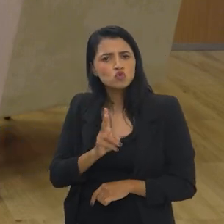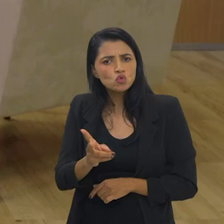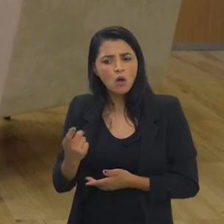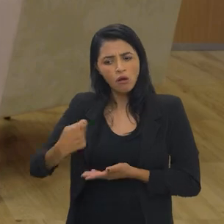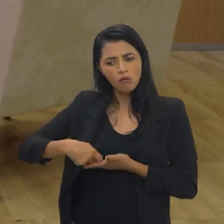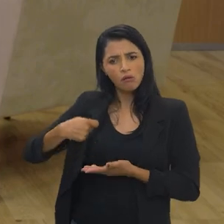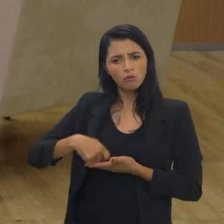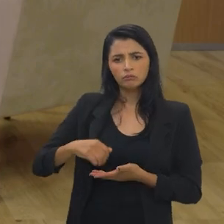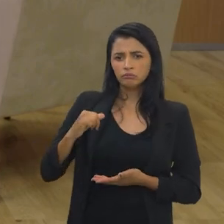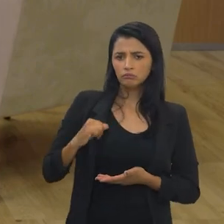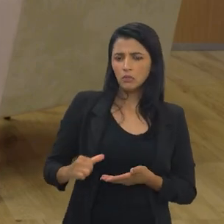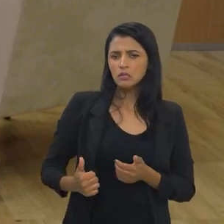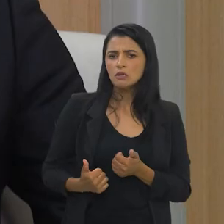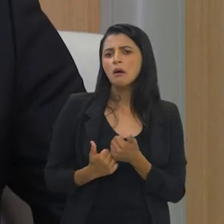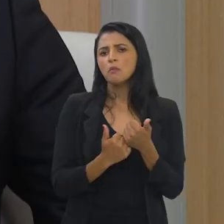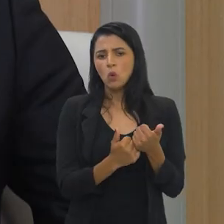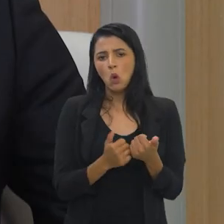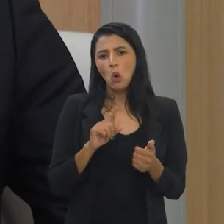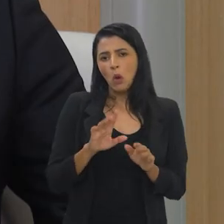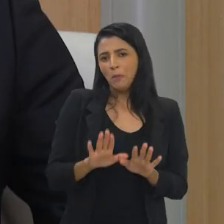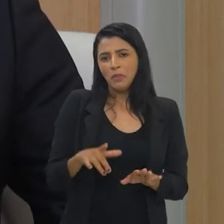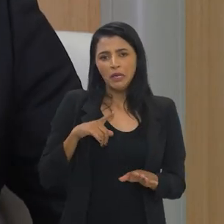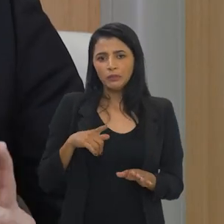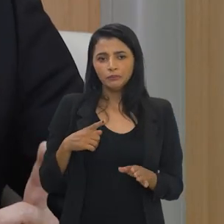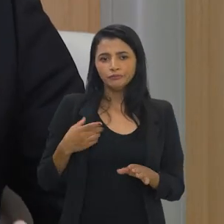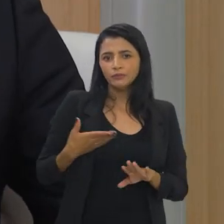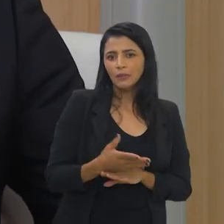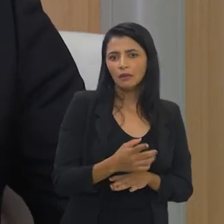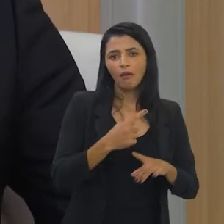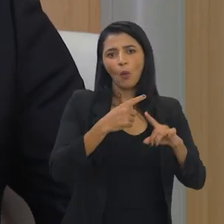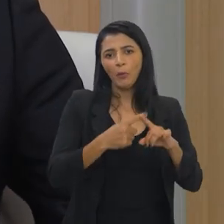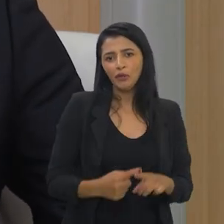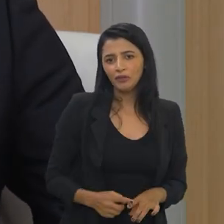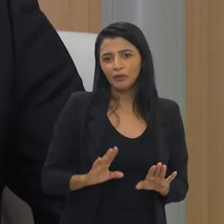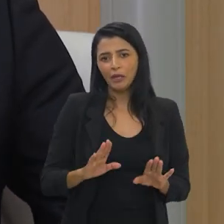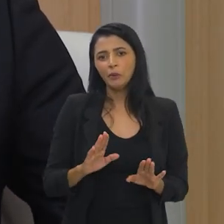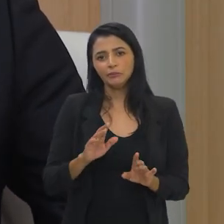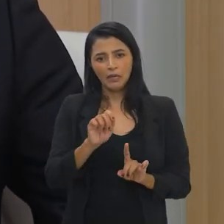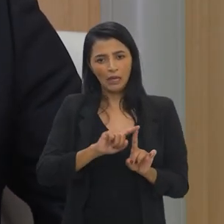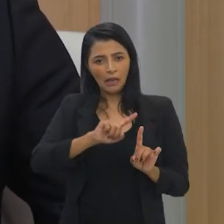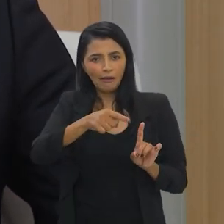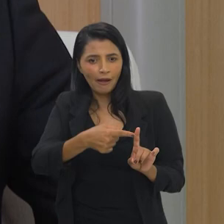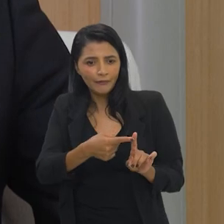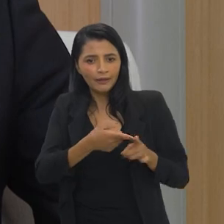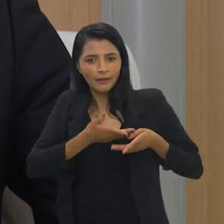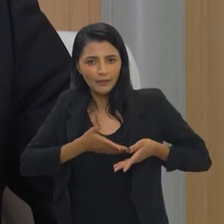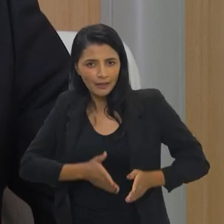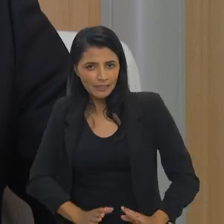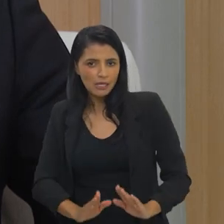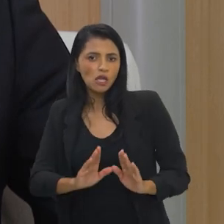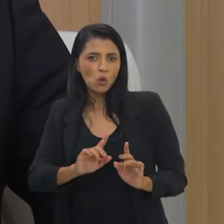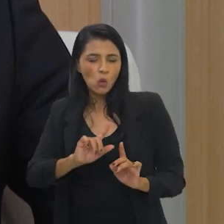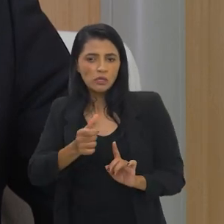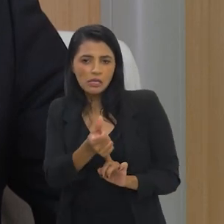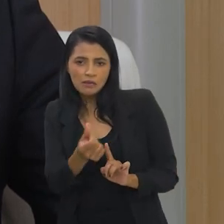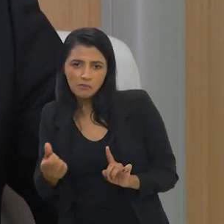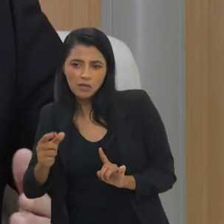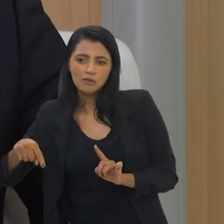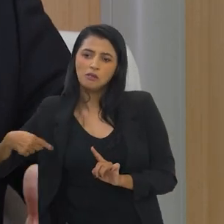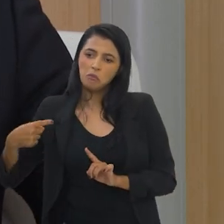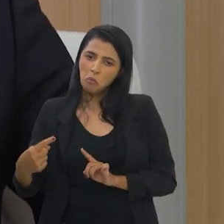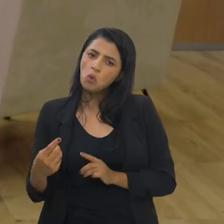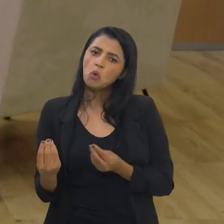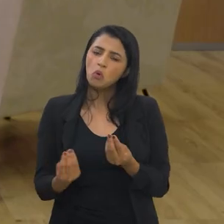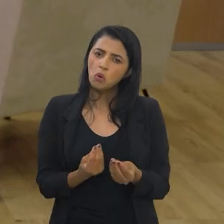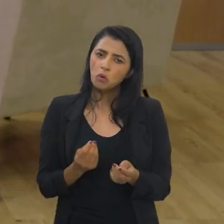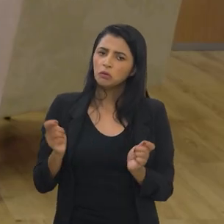continuarem recebendo o apoio mesmo sem competir e seis meses depois de terem